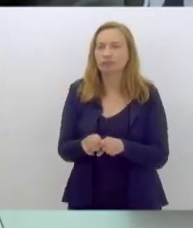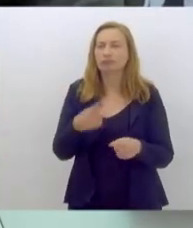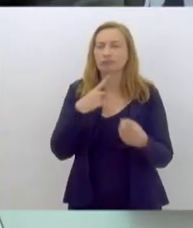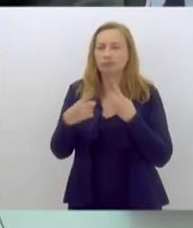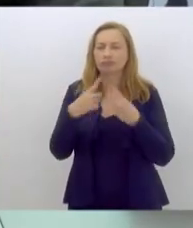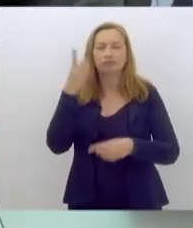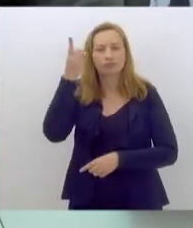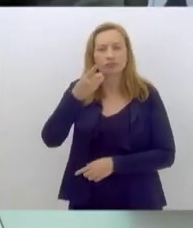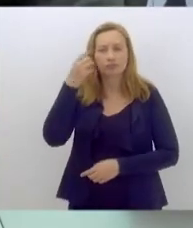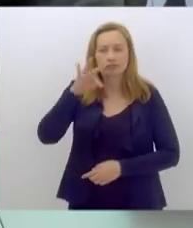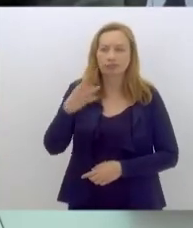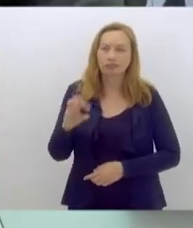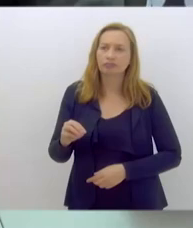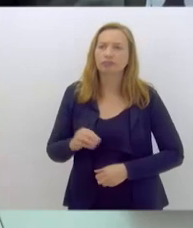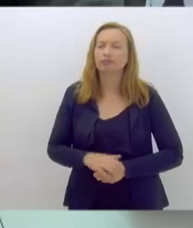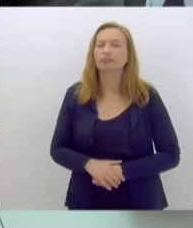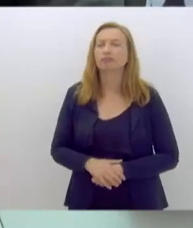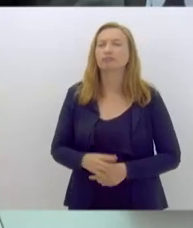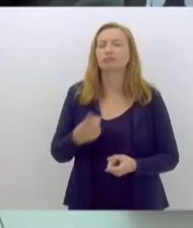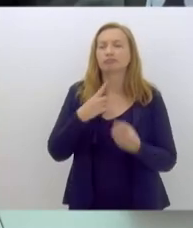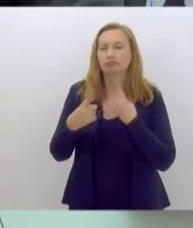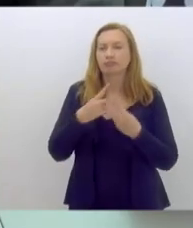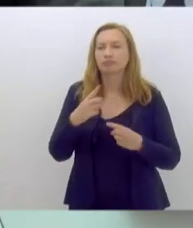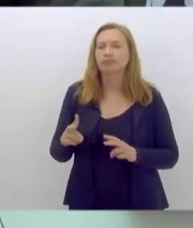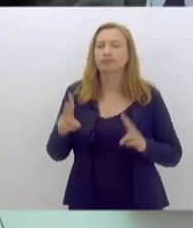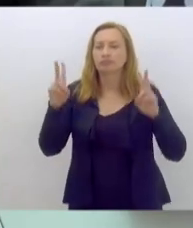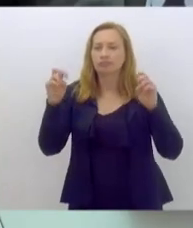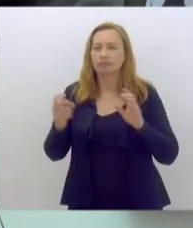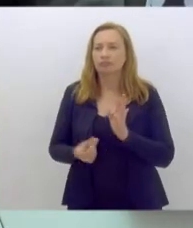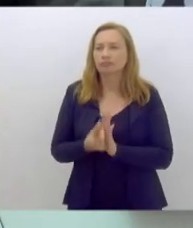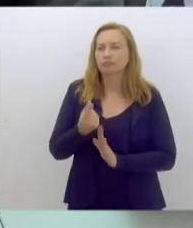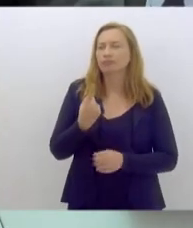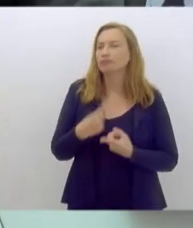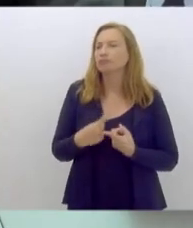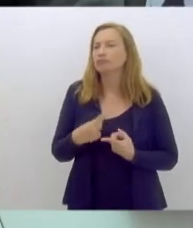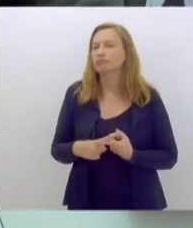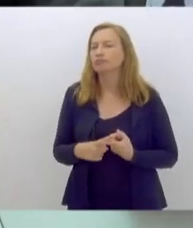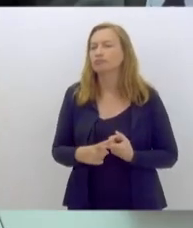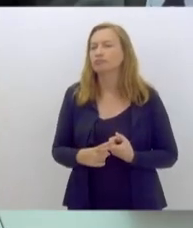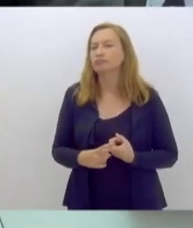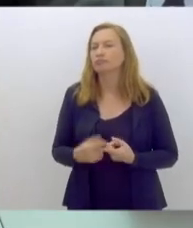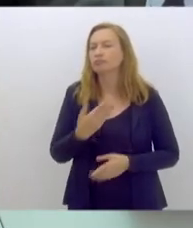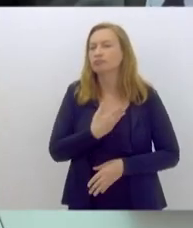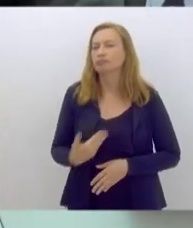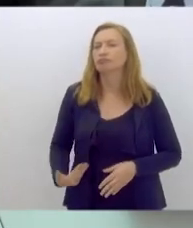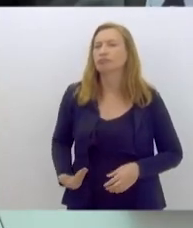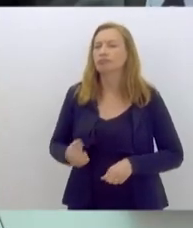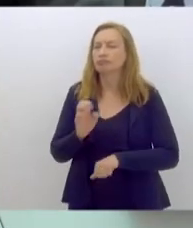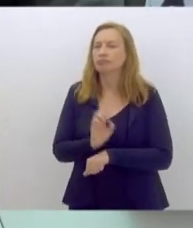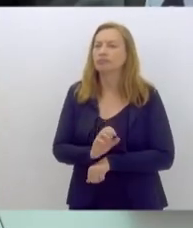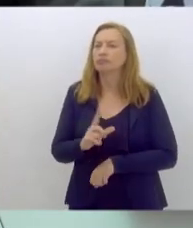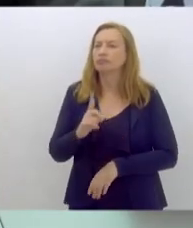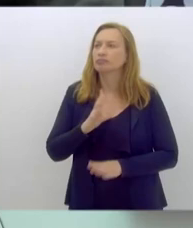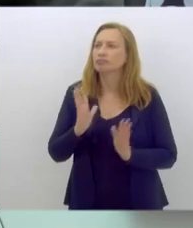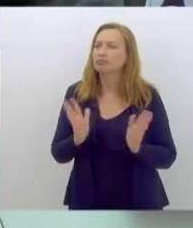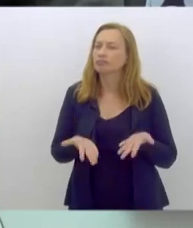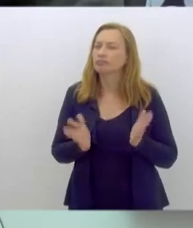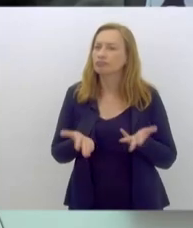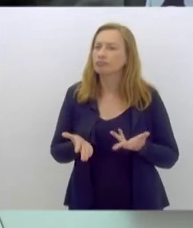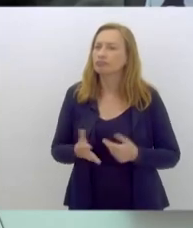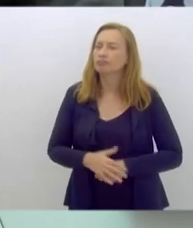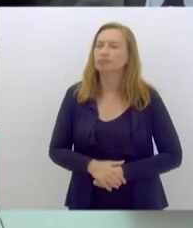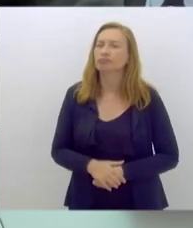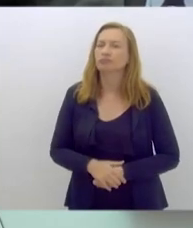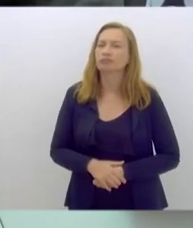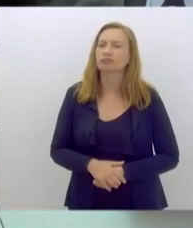o deputado mas é quando a gente está discutindo a questão do orçamento é porque é o governo do estado ele tem hoje né uma